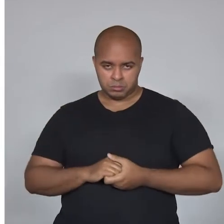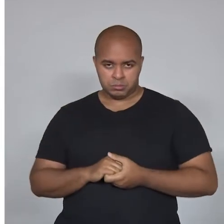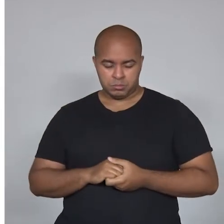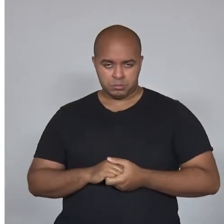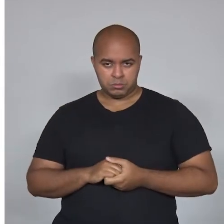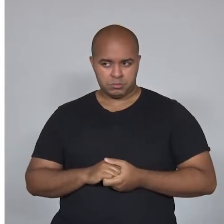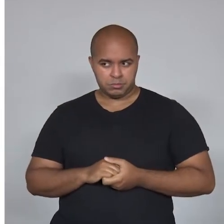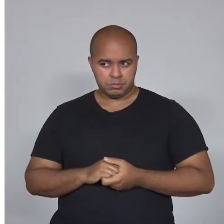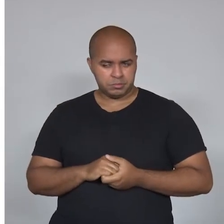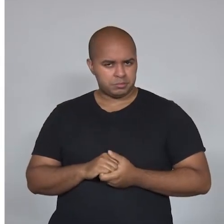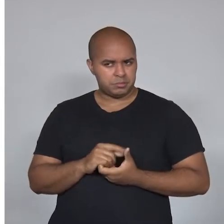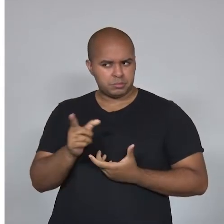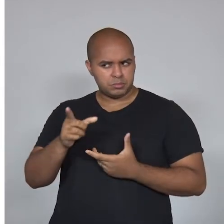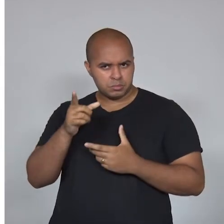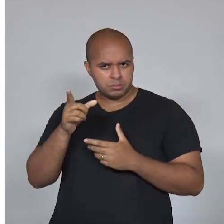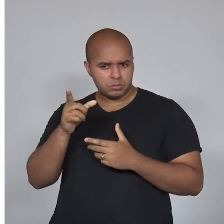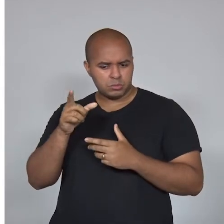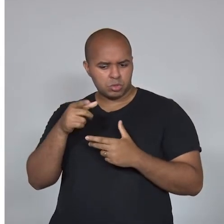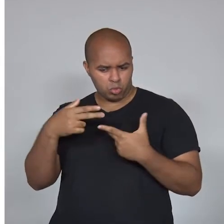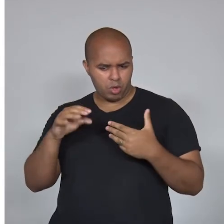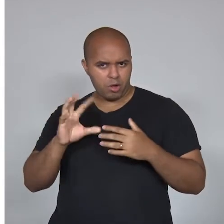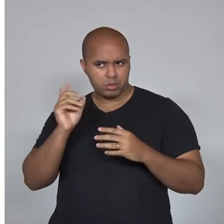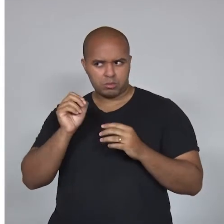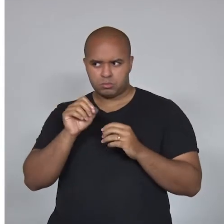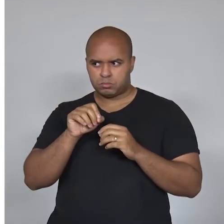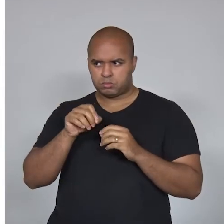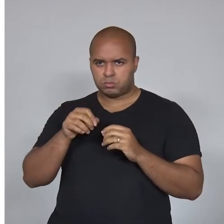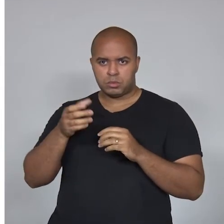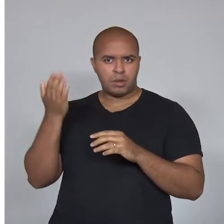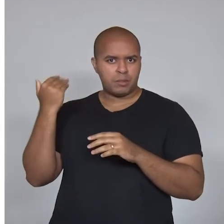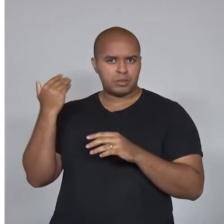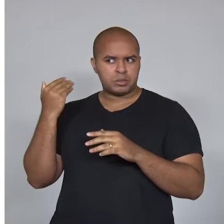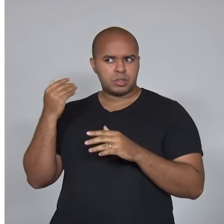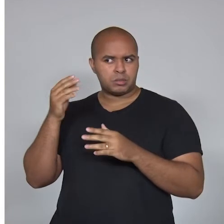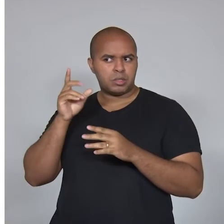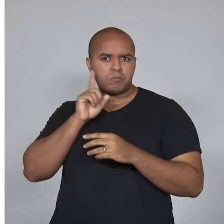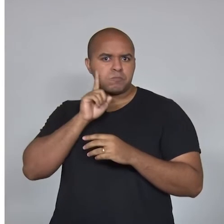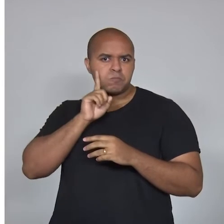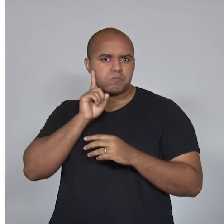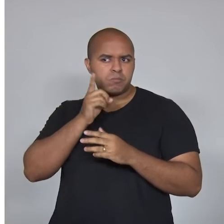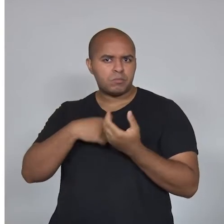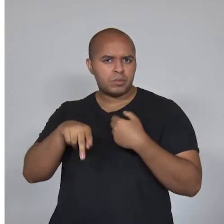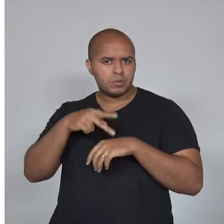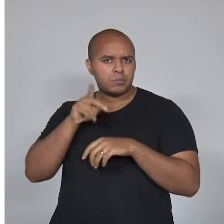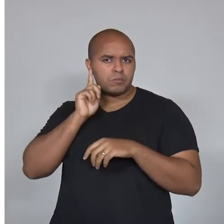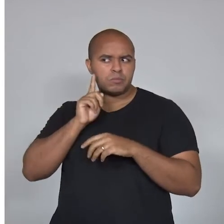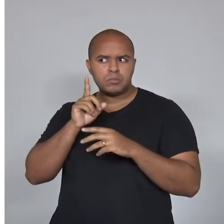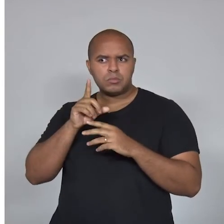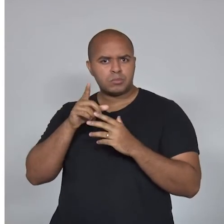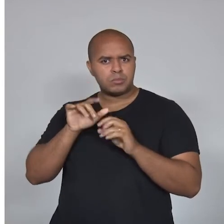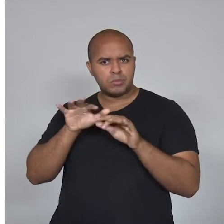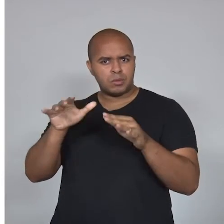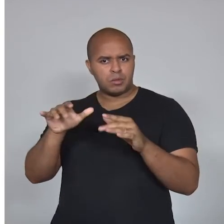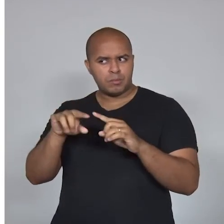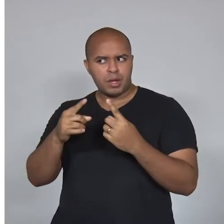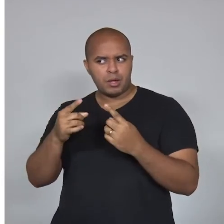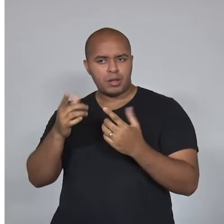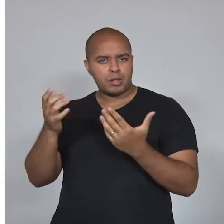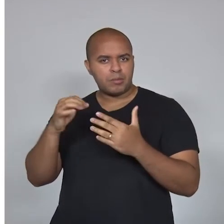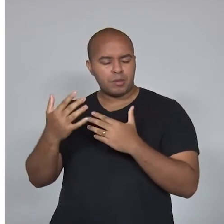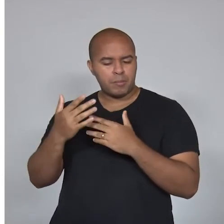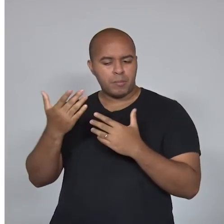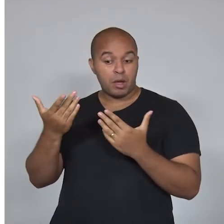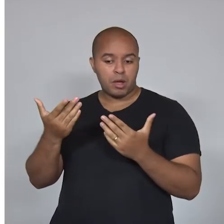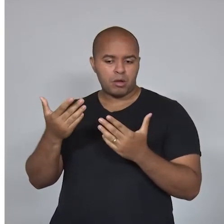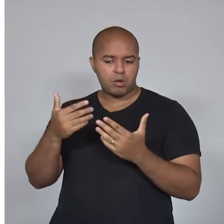agora. Houve surtos de influenza anteriores nos Estados Unidos. A pandemia